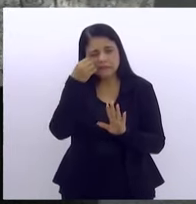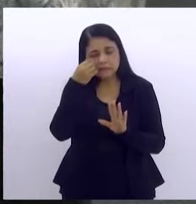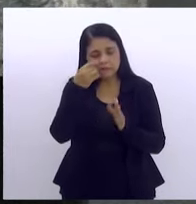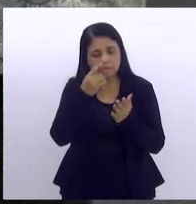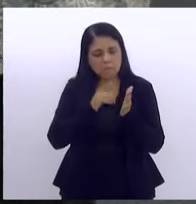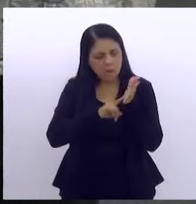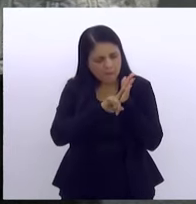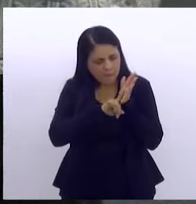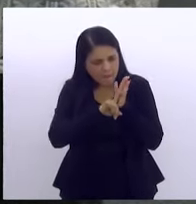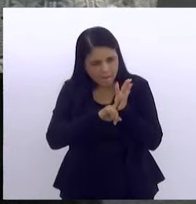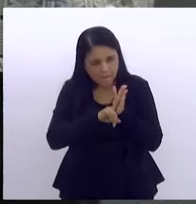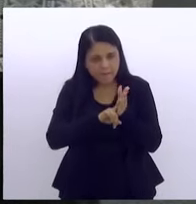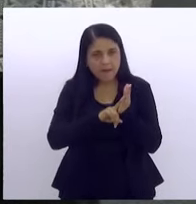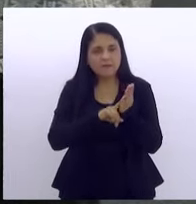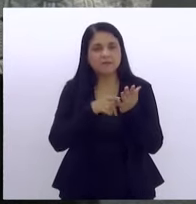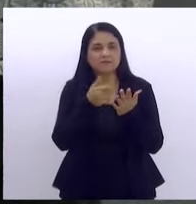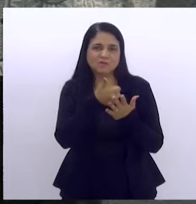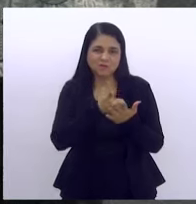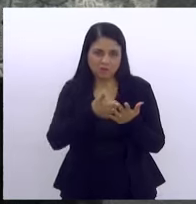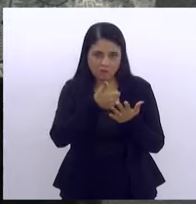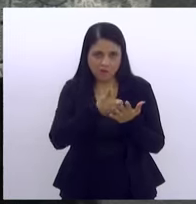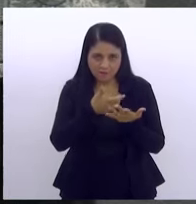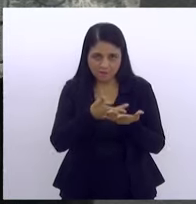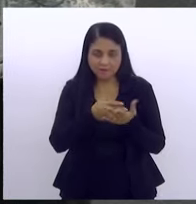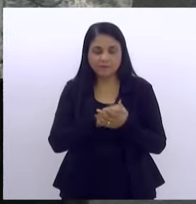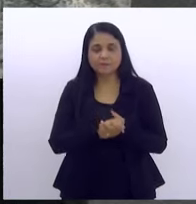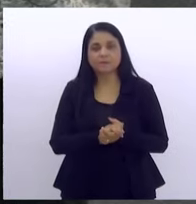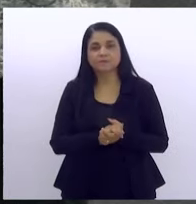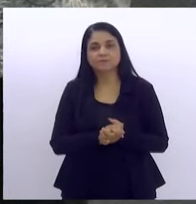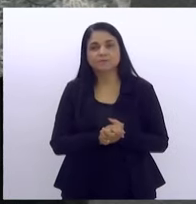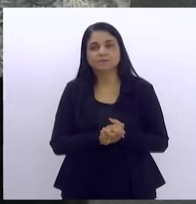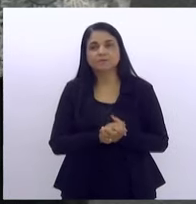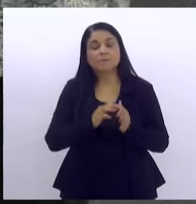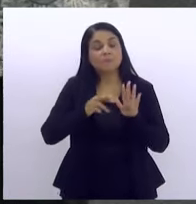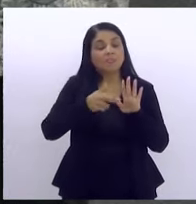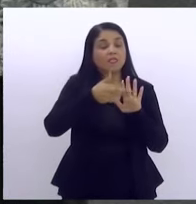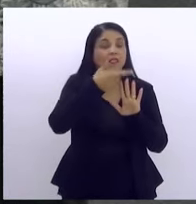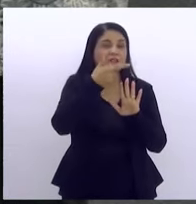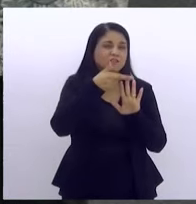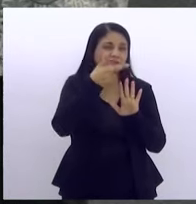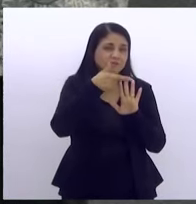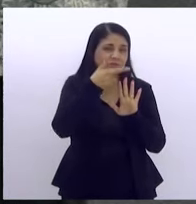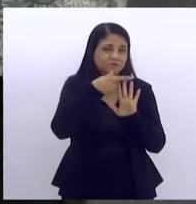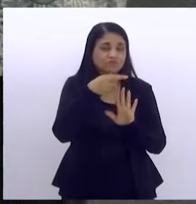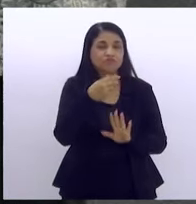porque são resoluções distintas, que é a resolução